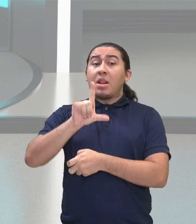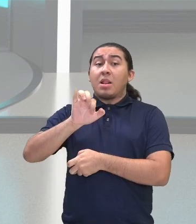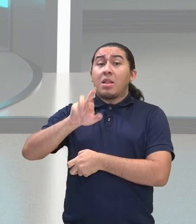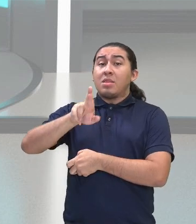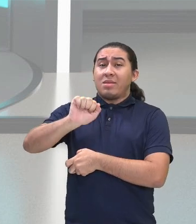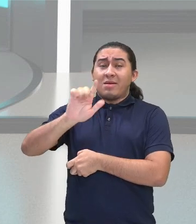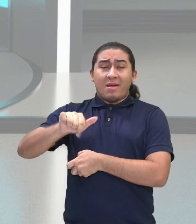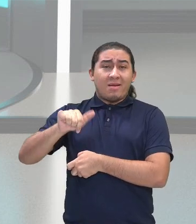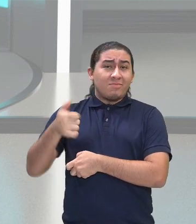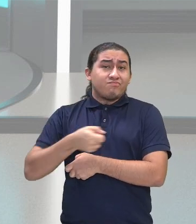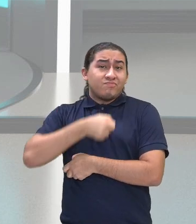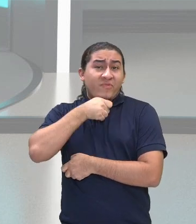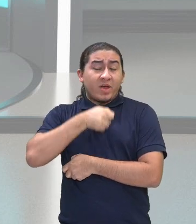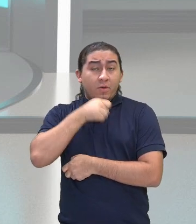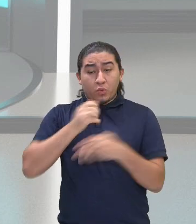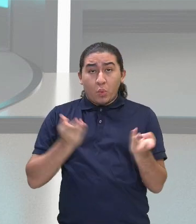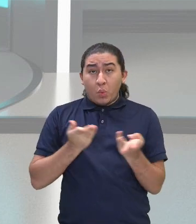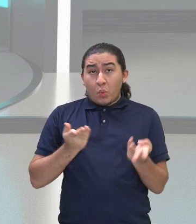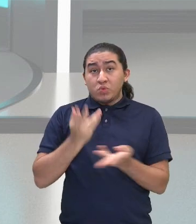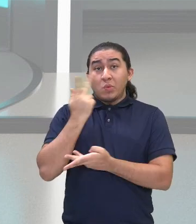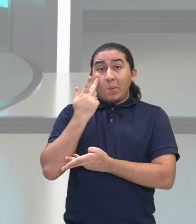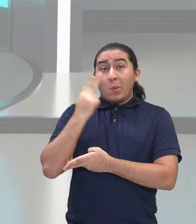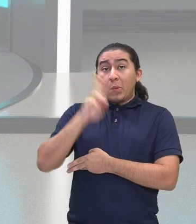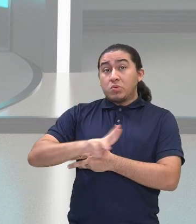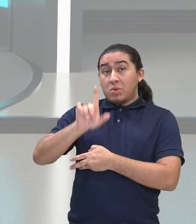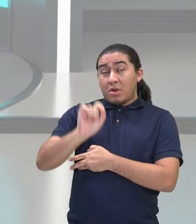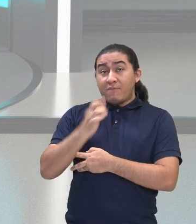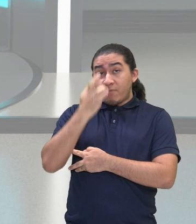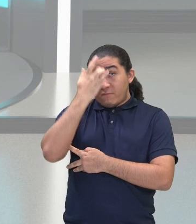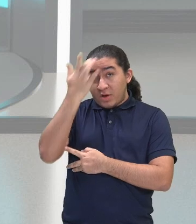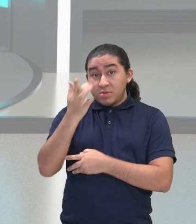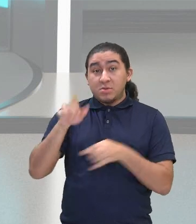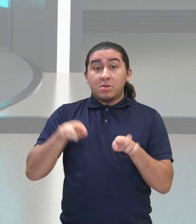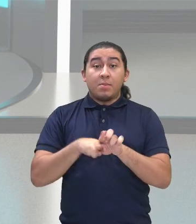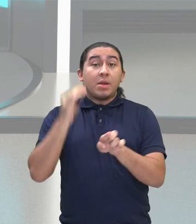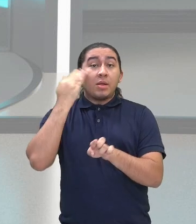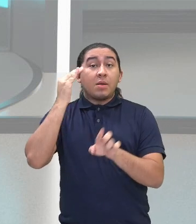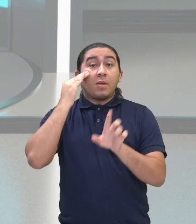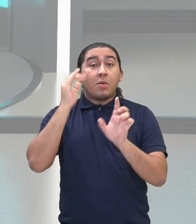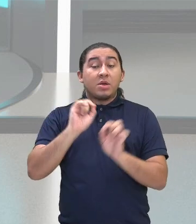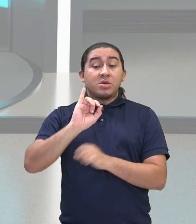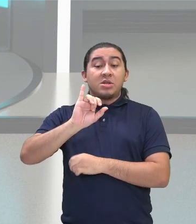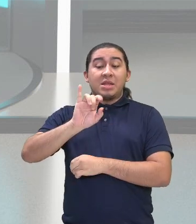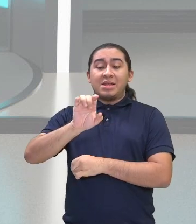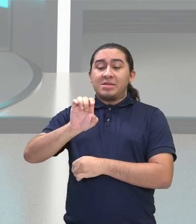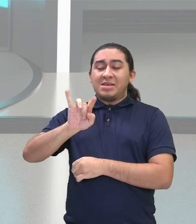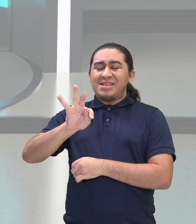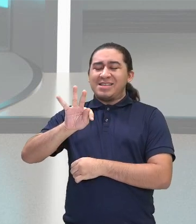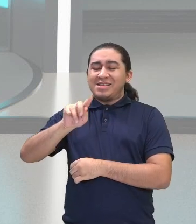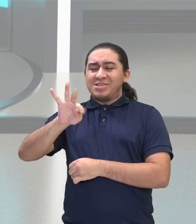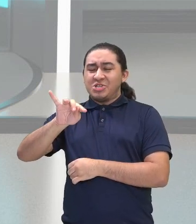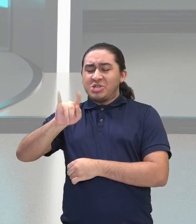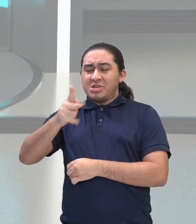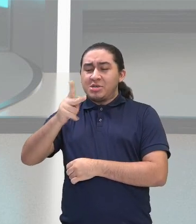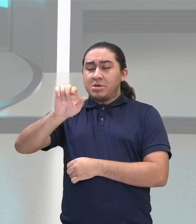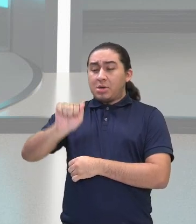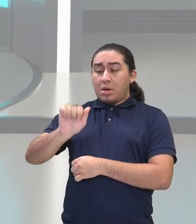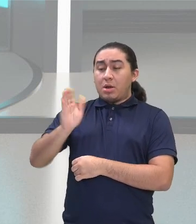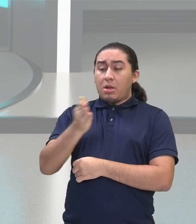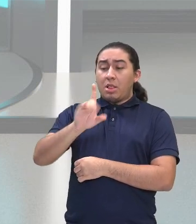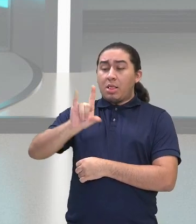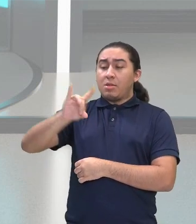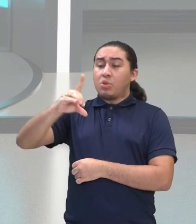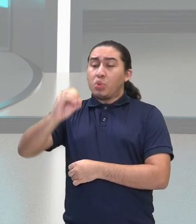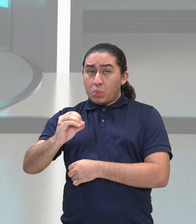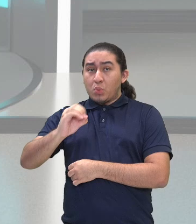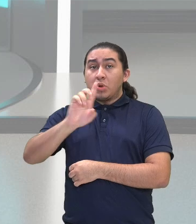mais hoje, mais tranquilamente, mais fácil também de entender, já tinha lido. Então, eu uso dois verbos para